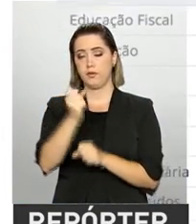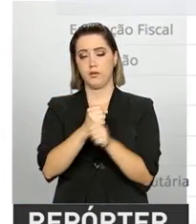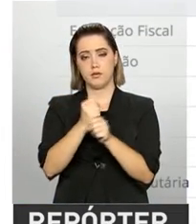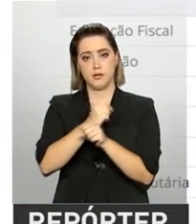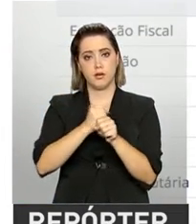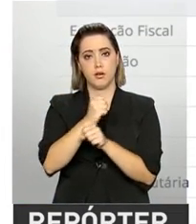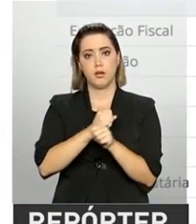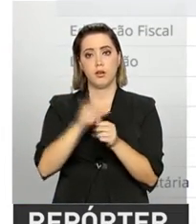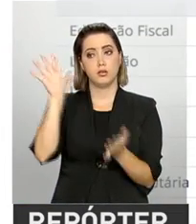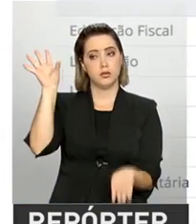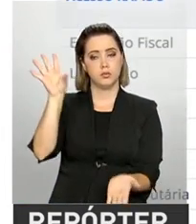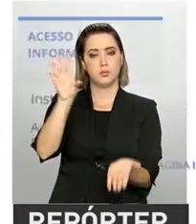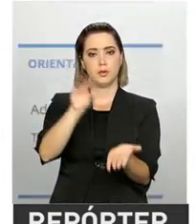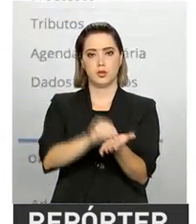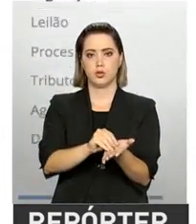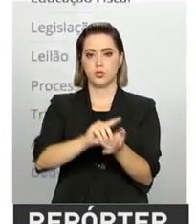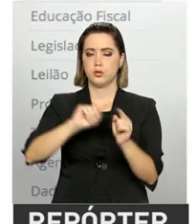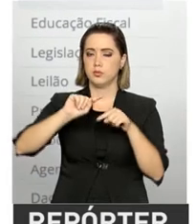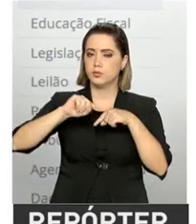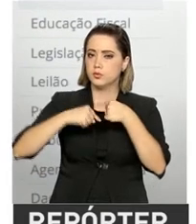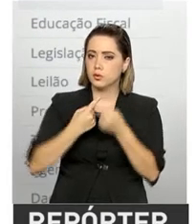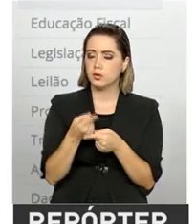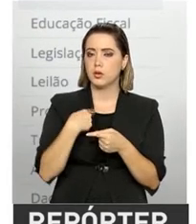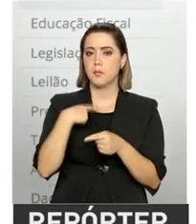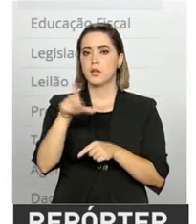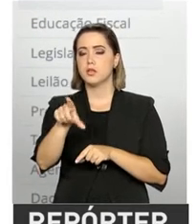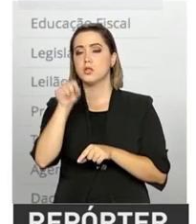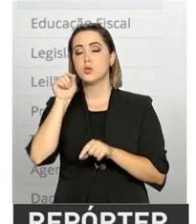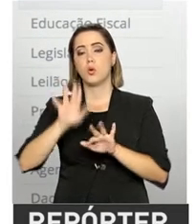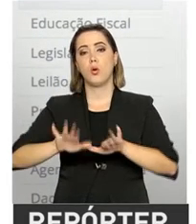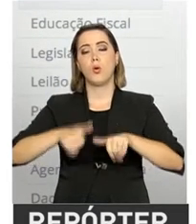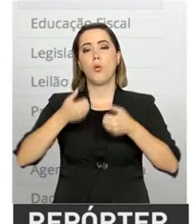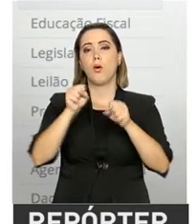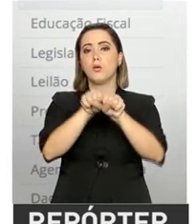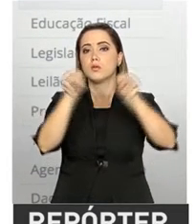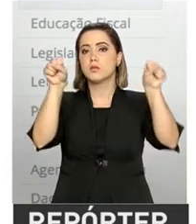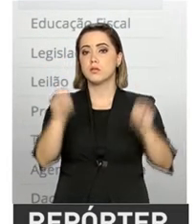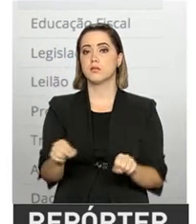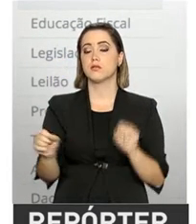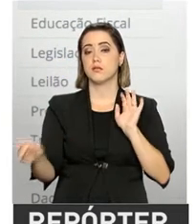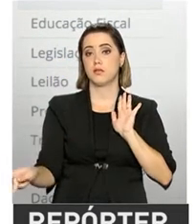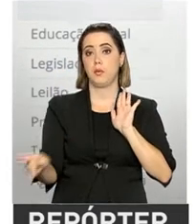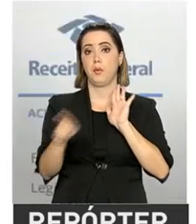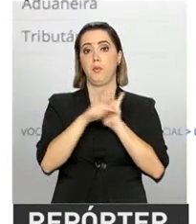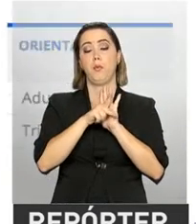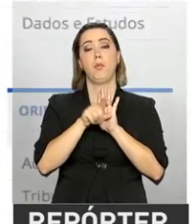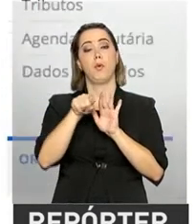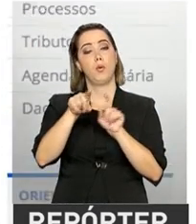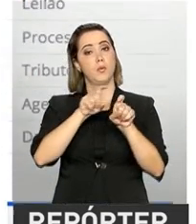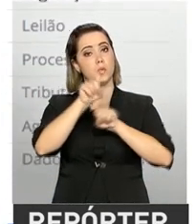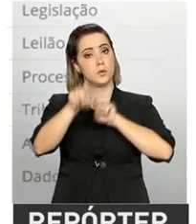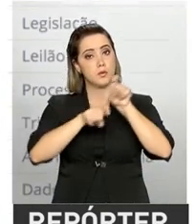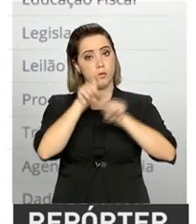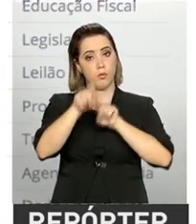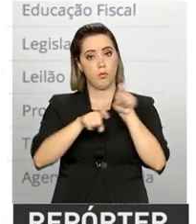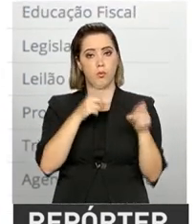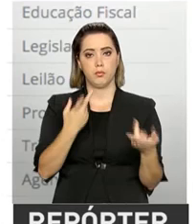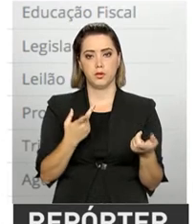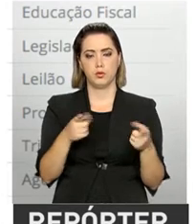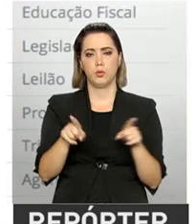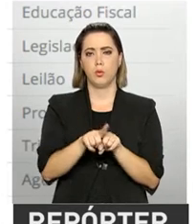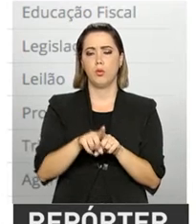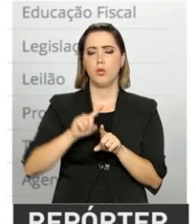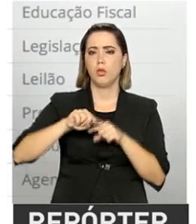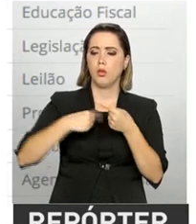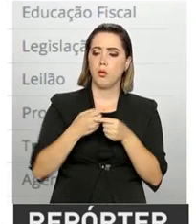download do programa o próximo passo é escolher o sistema operacional se você escolher o windows por exemplo uma nova janela